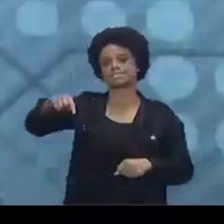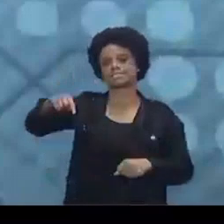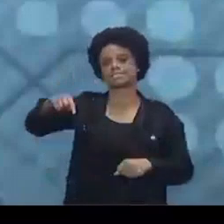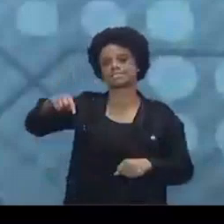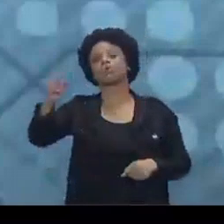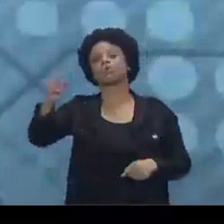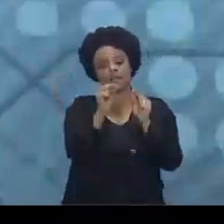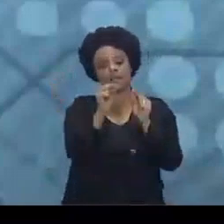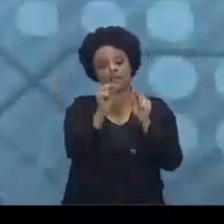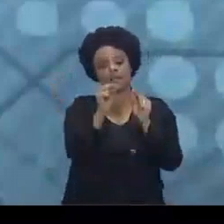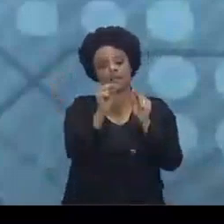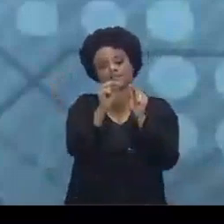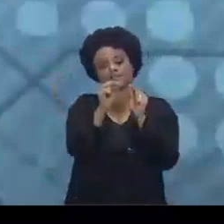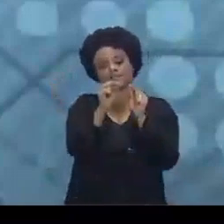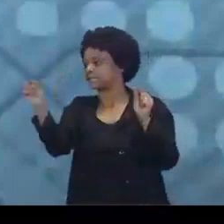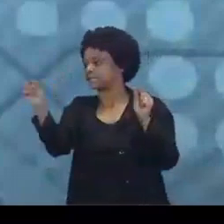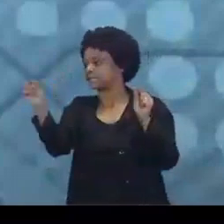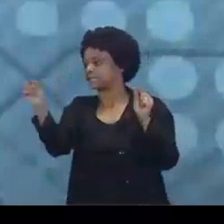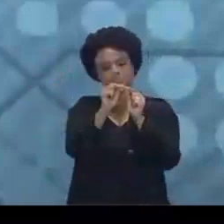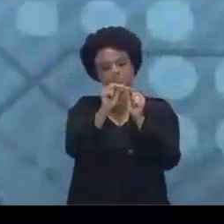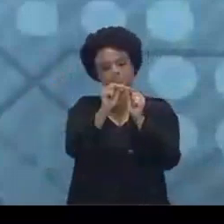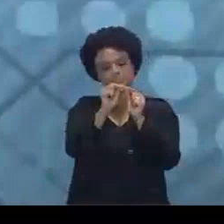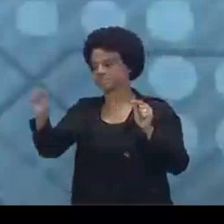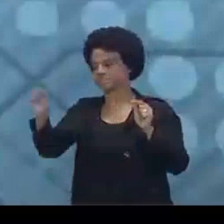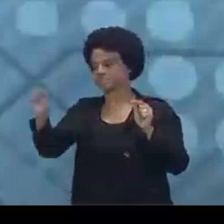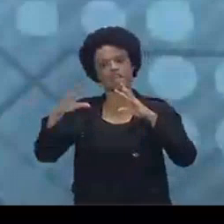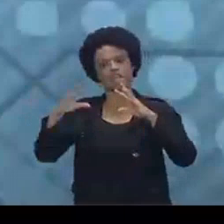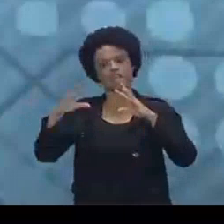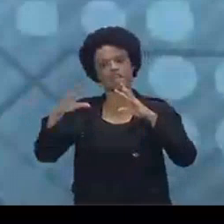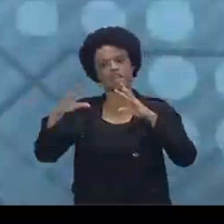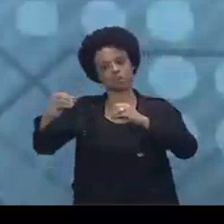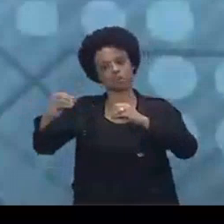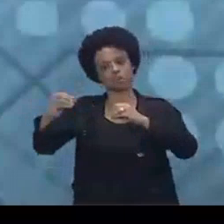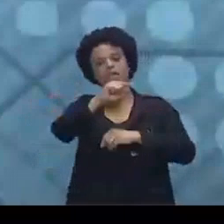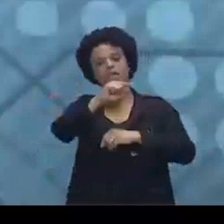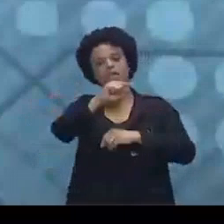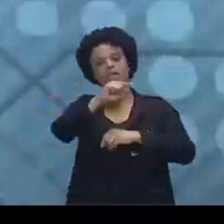disso traçar os gráficos, isso apenas